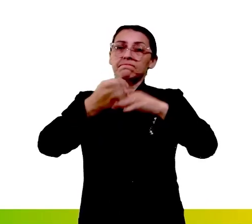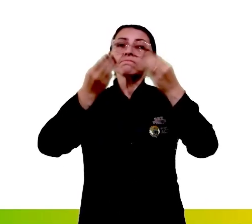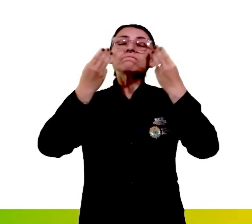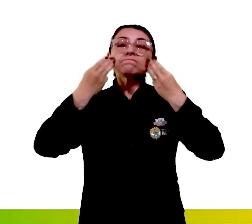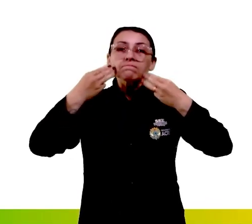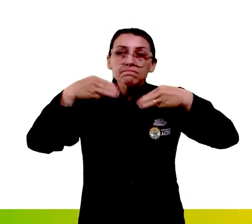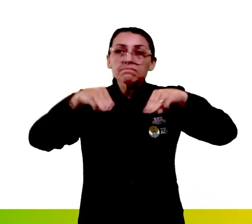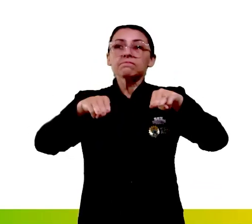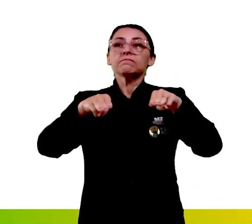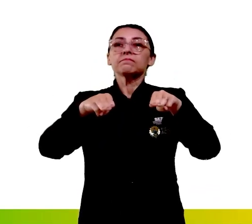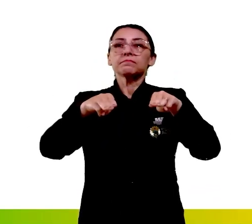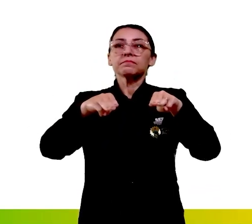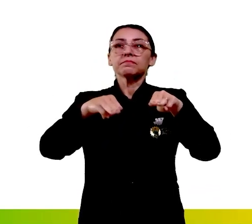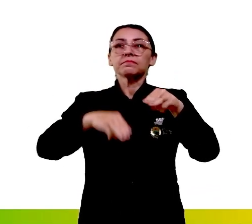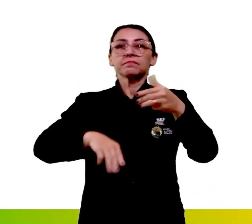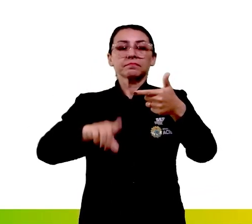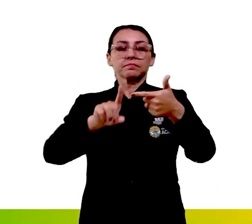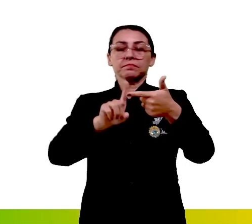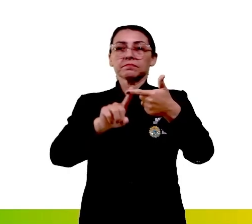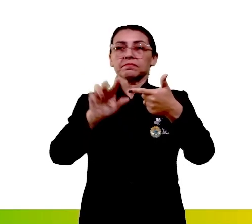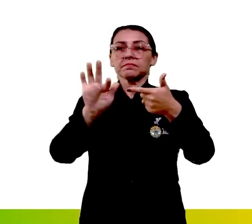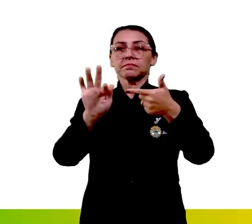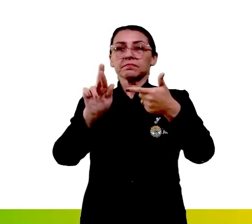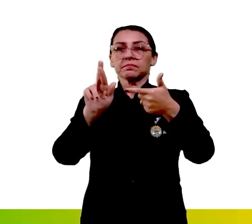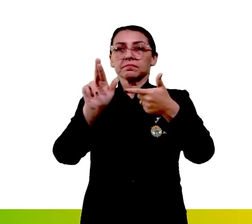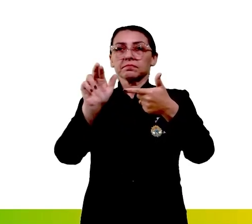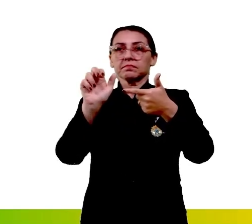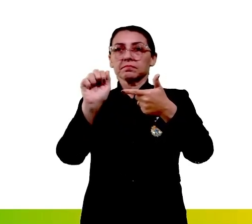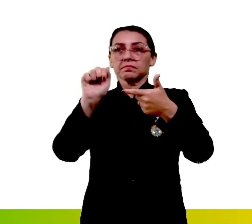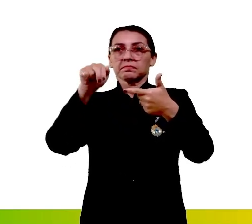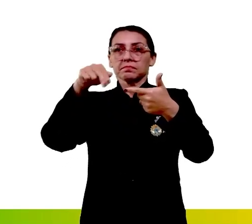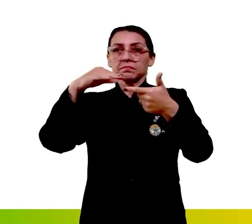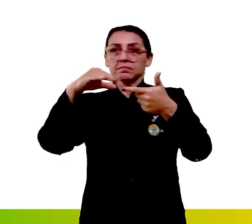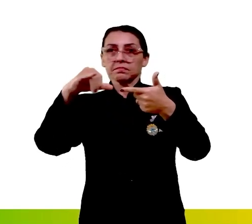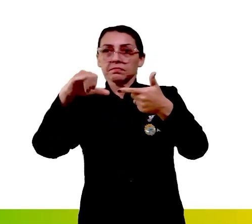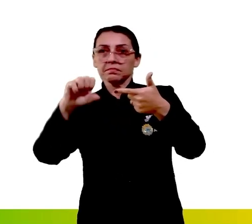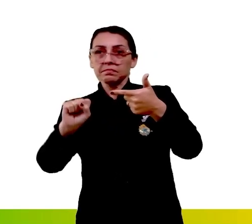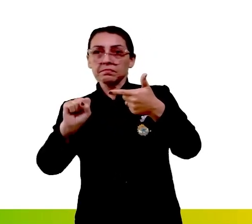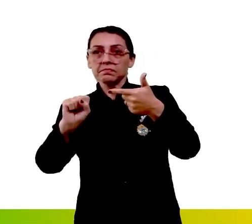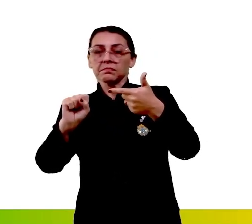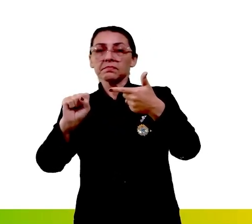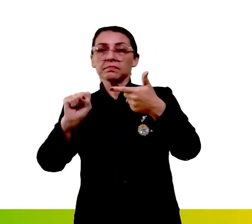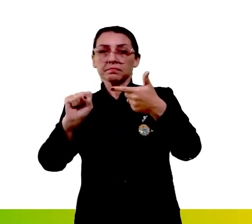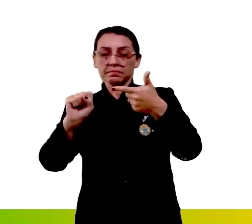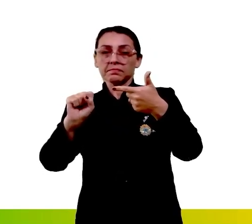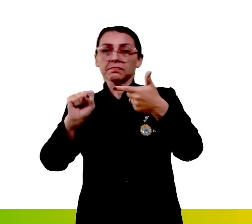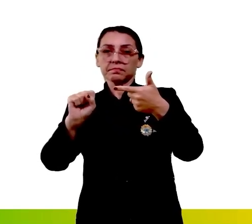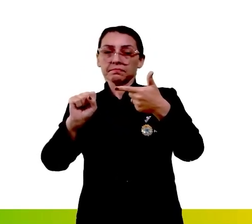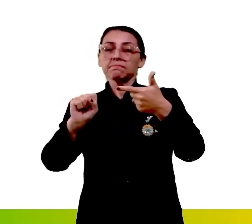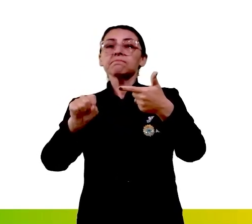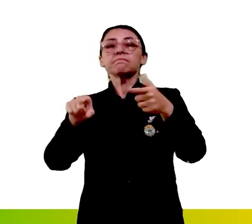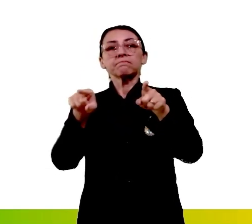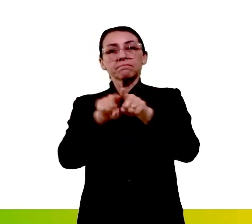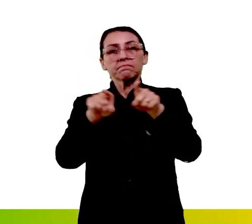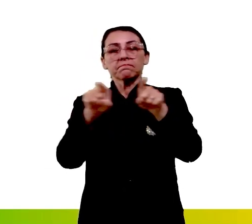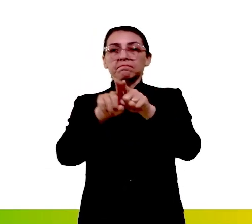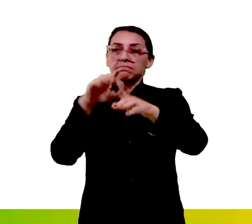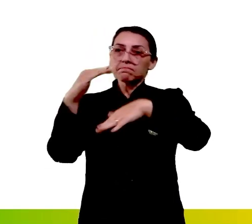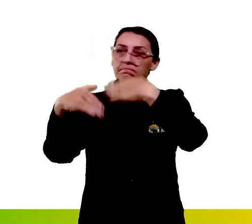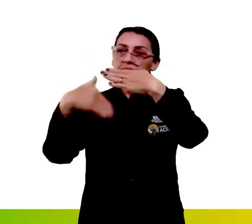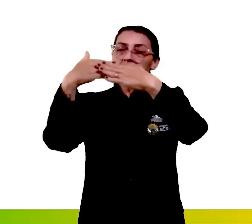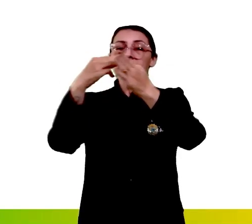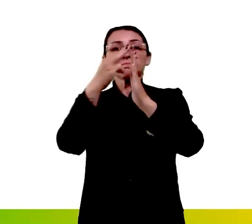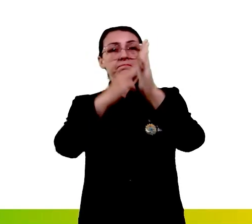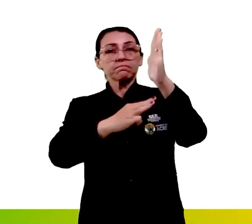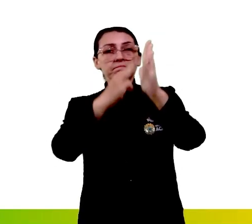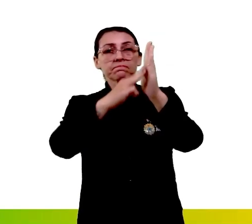Nicolau Maquiavel. Em seguida, nós temos Francis Bacon, que inclusive também desenvolveu um